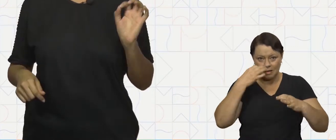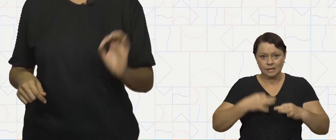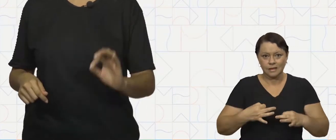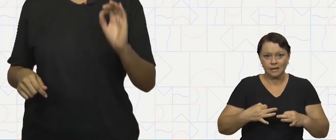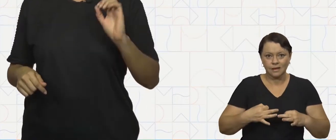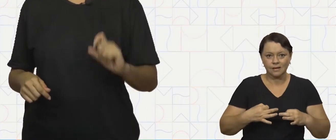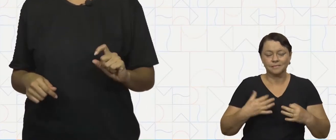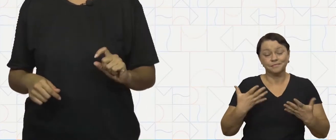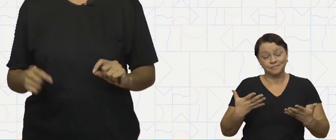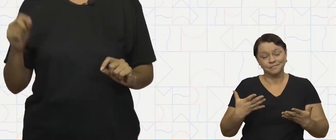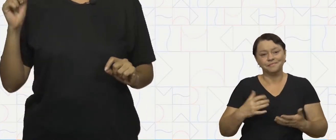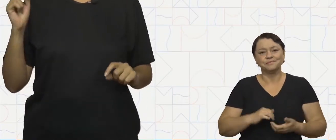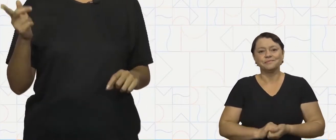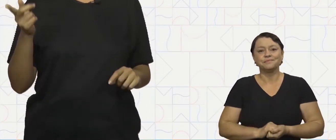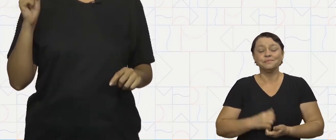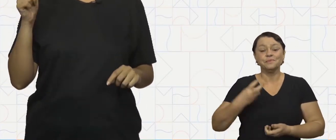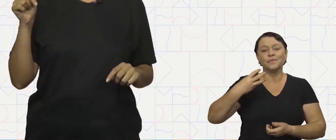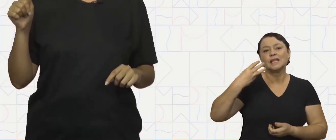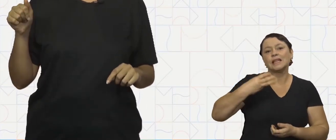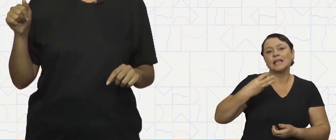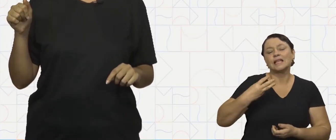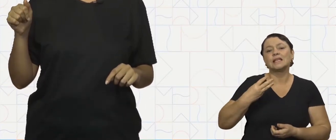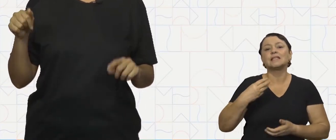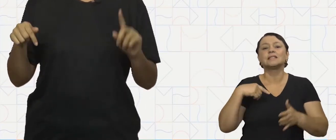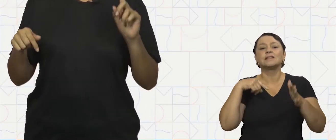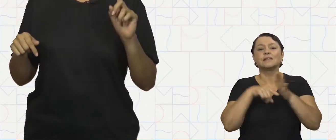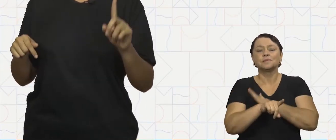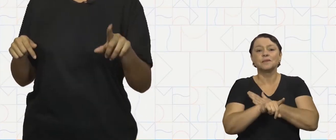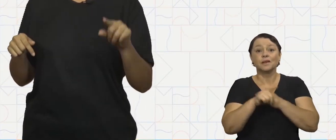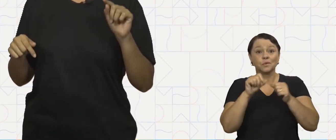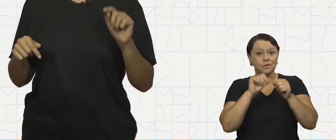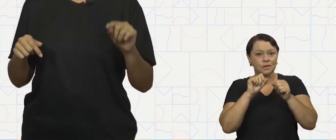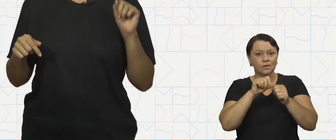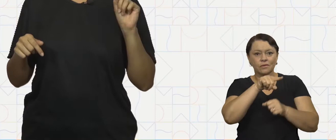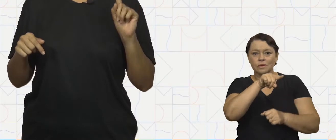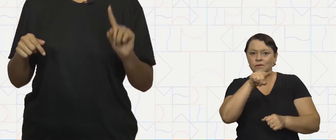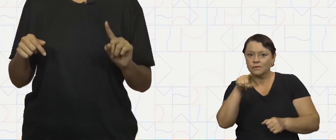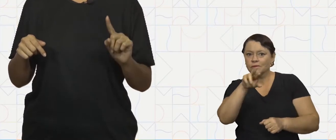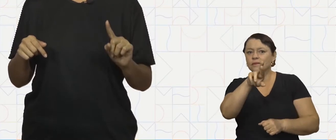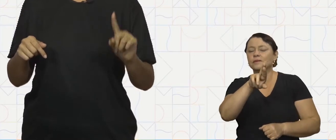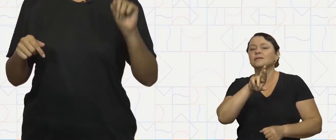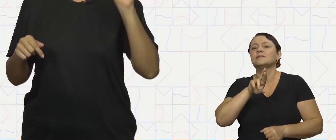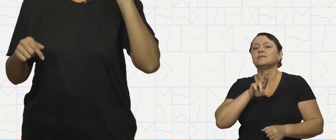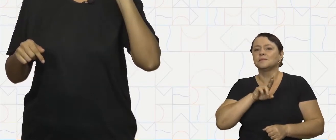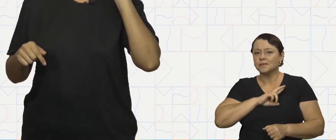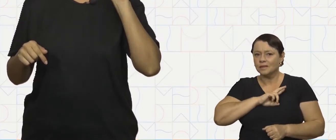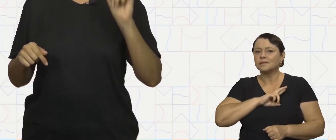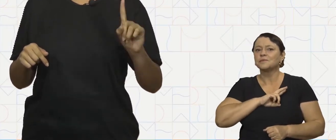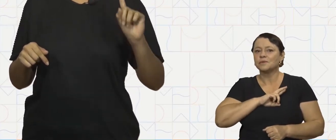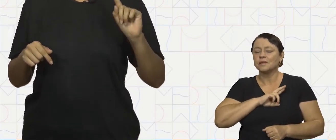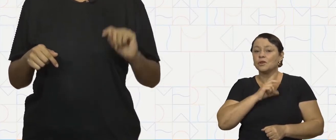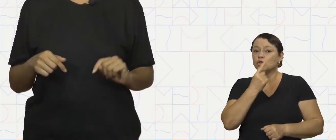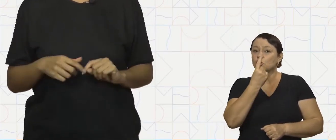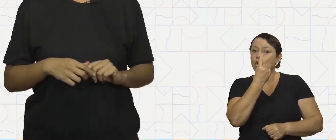novamente? Seguindo em frente, na terceira pergunta que eu fiz, sei que vocês me responderam que